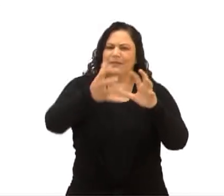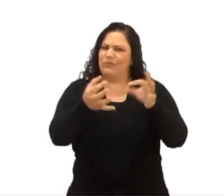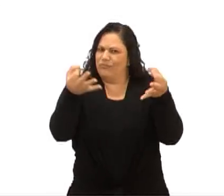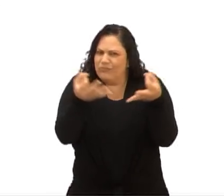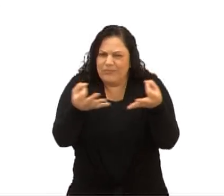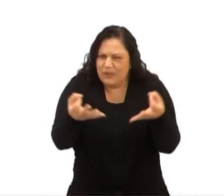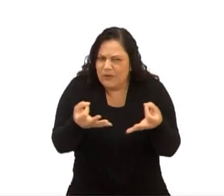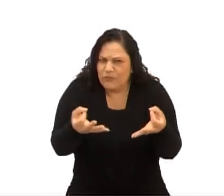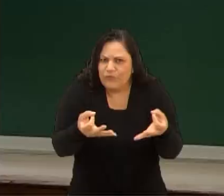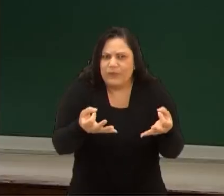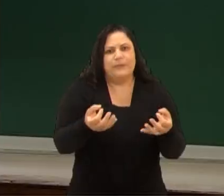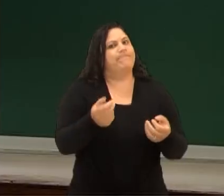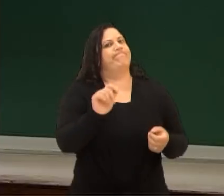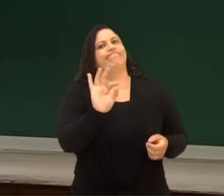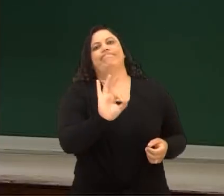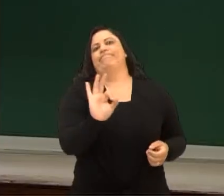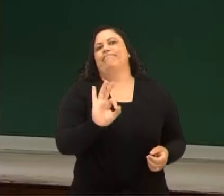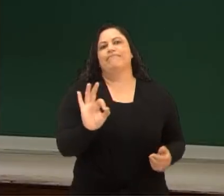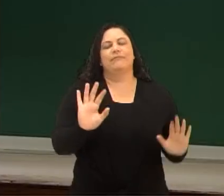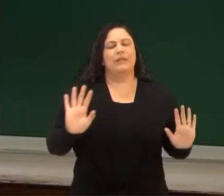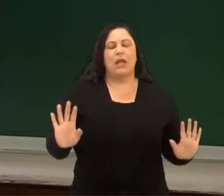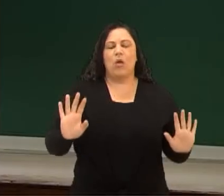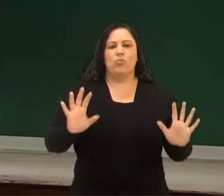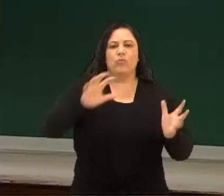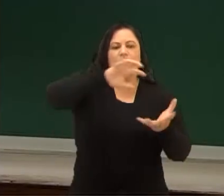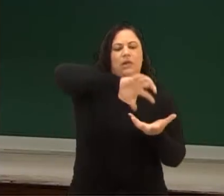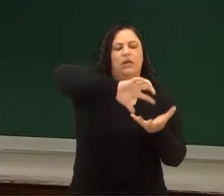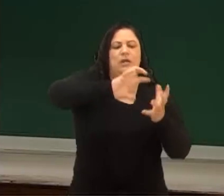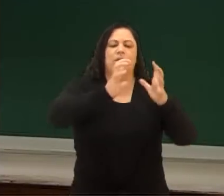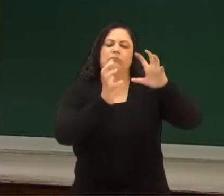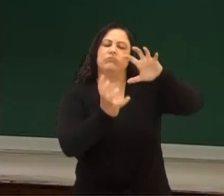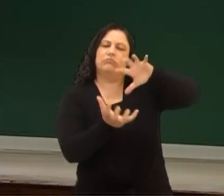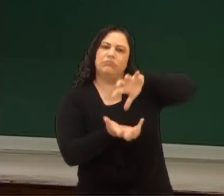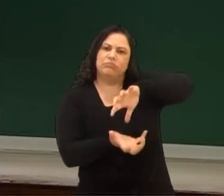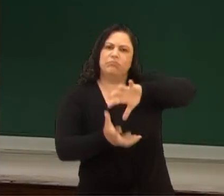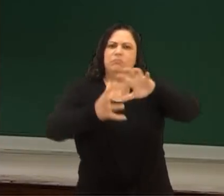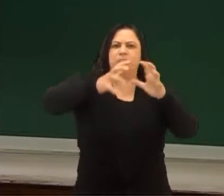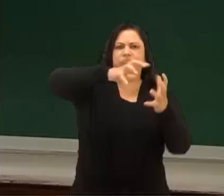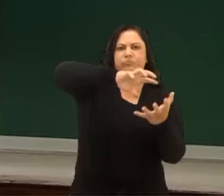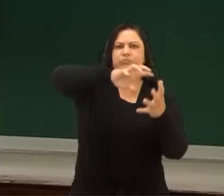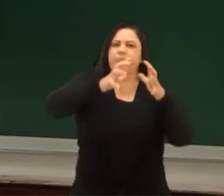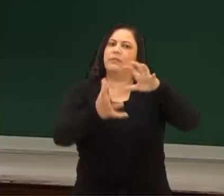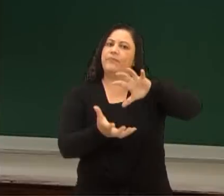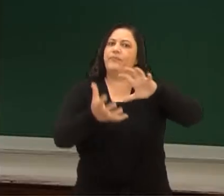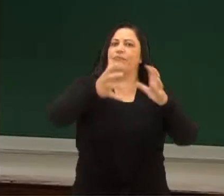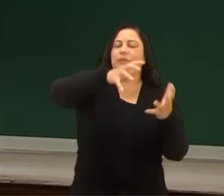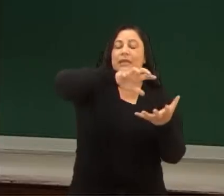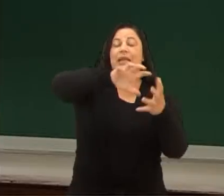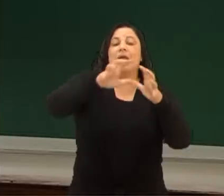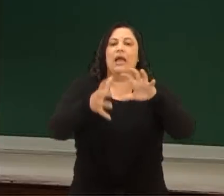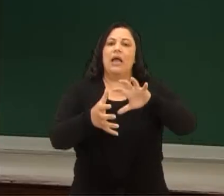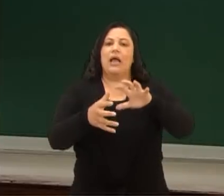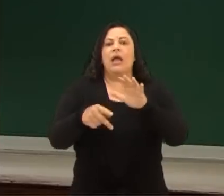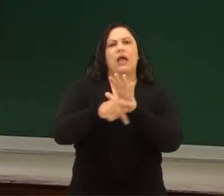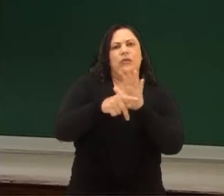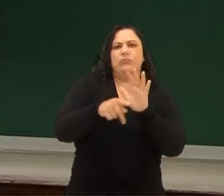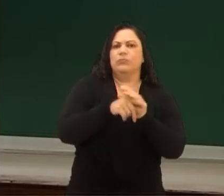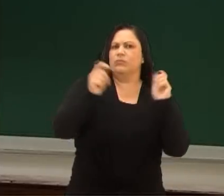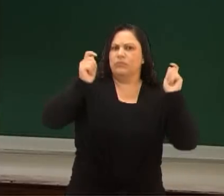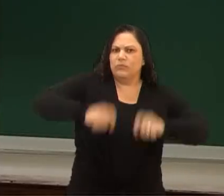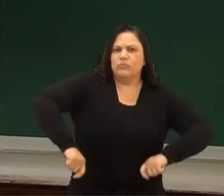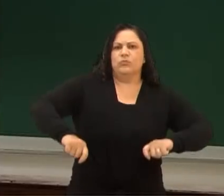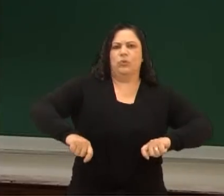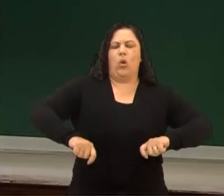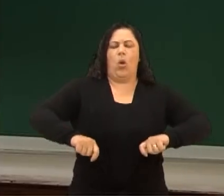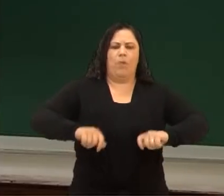também que a Terra ela tem um formato todo irregular? E isso, inclusive, é o que dá sentido às formas diferentes